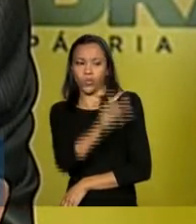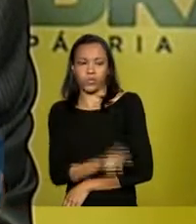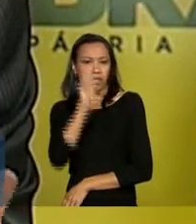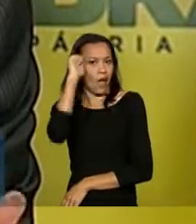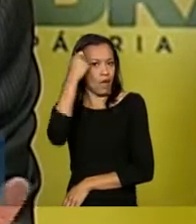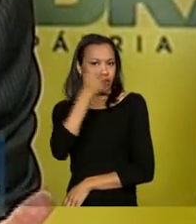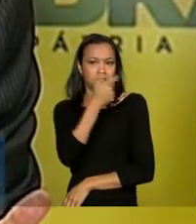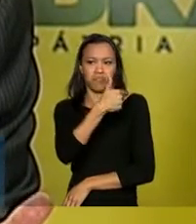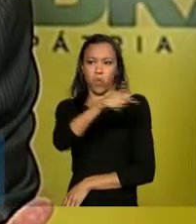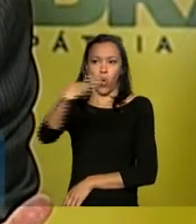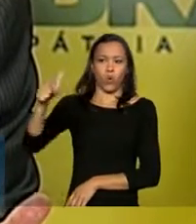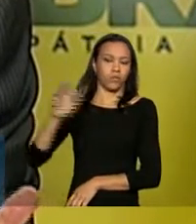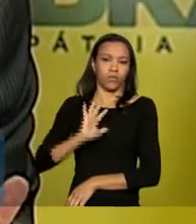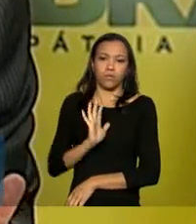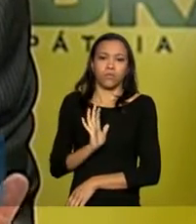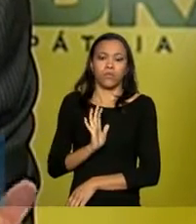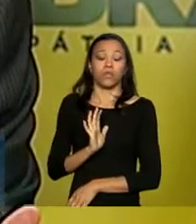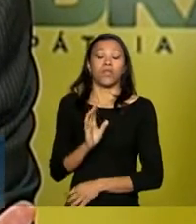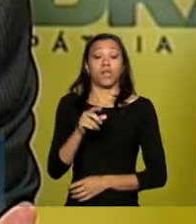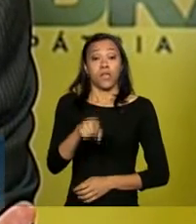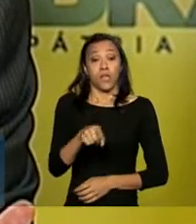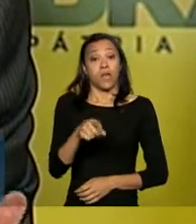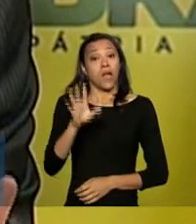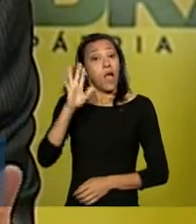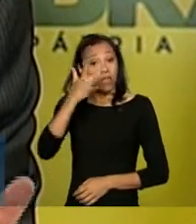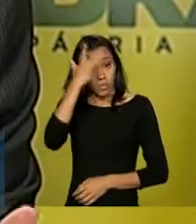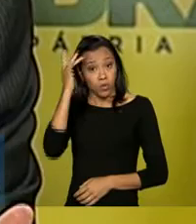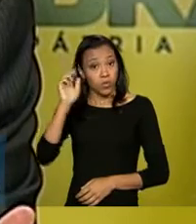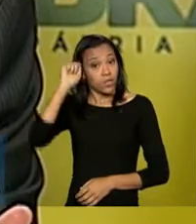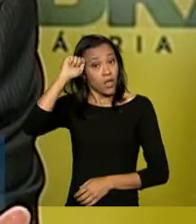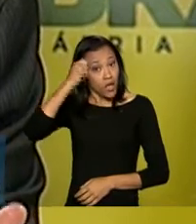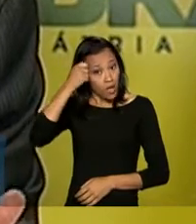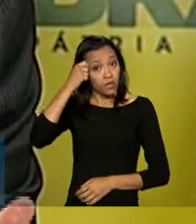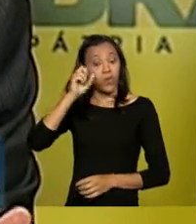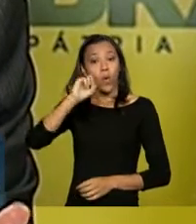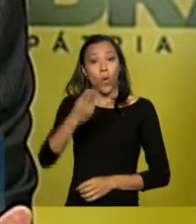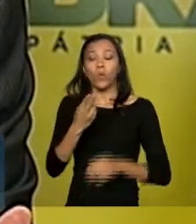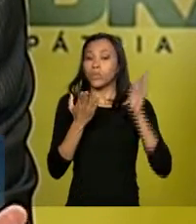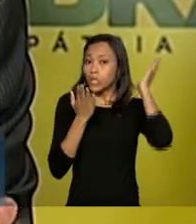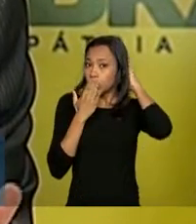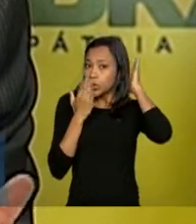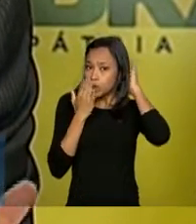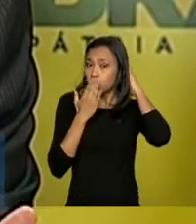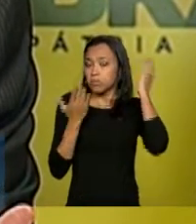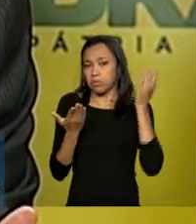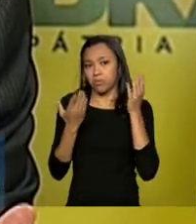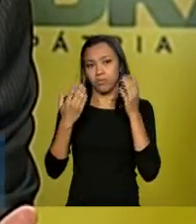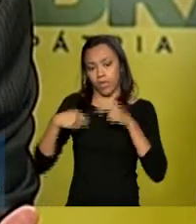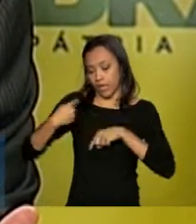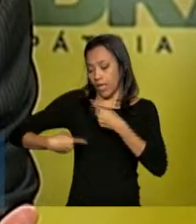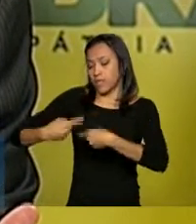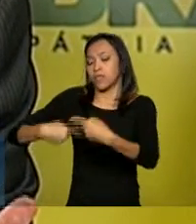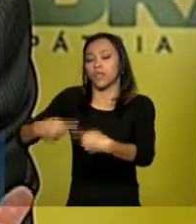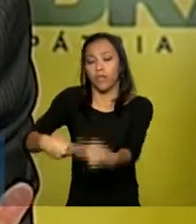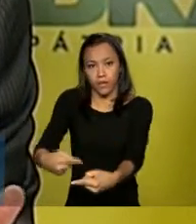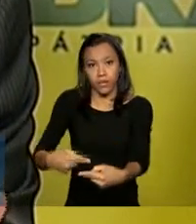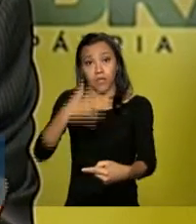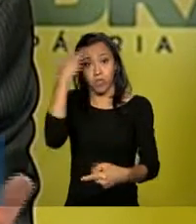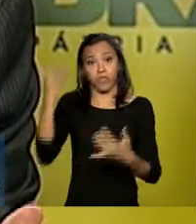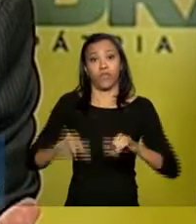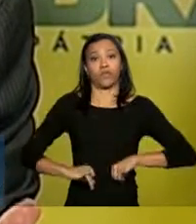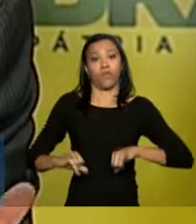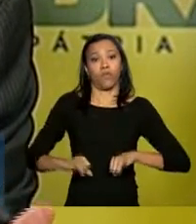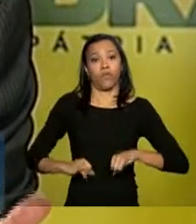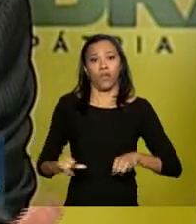um racismo objetivo de que as pessoas afrodescendentes ou indígenas ou descendentes indígenas são penalizadas. A